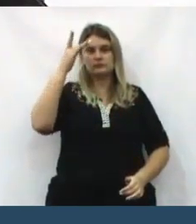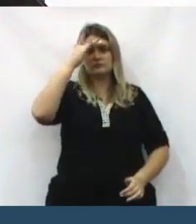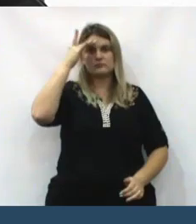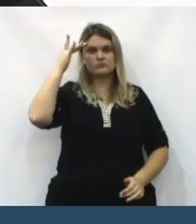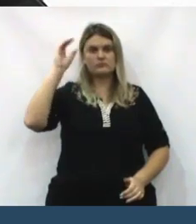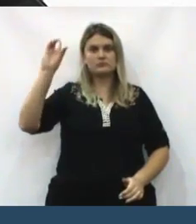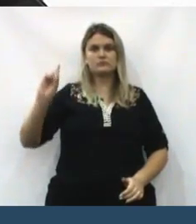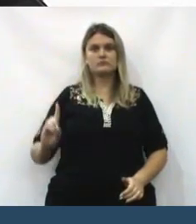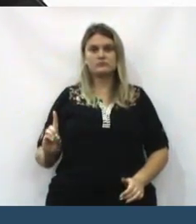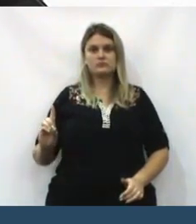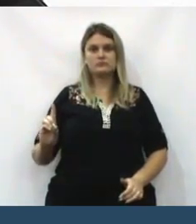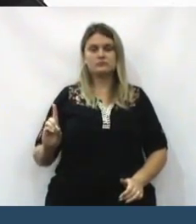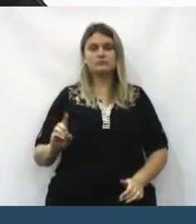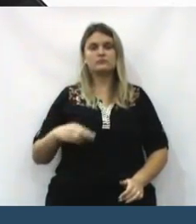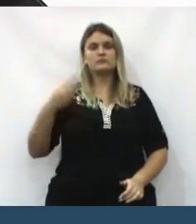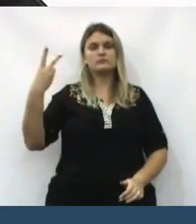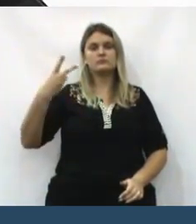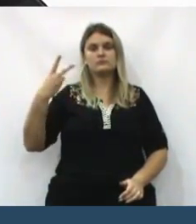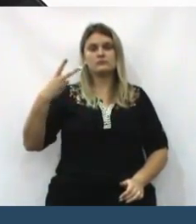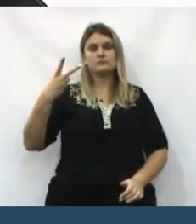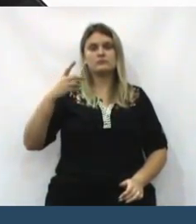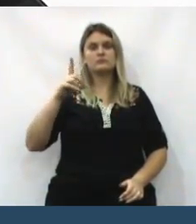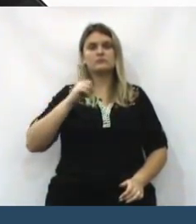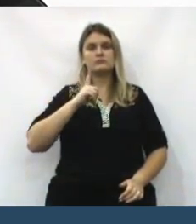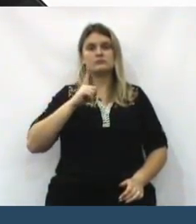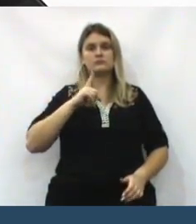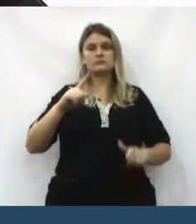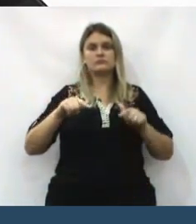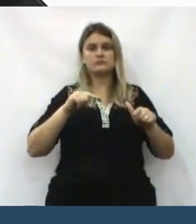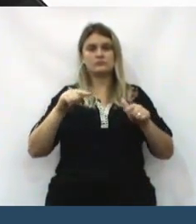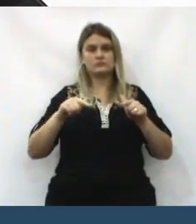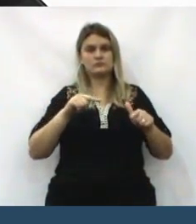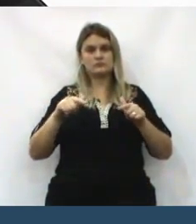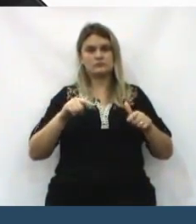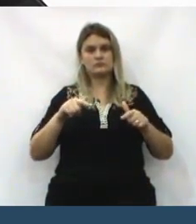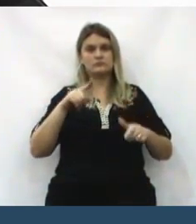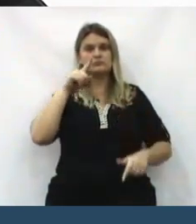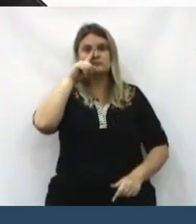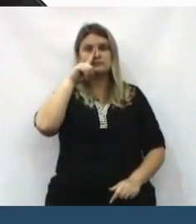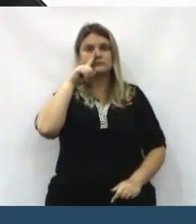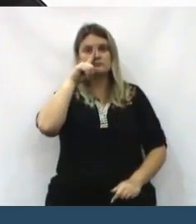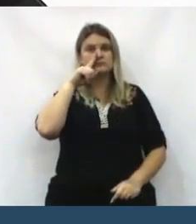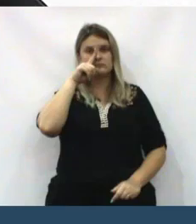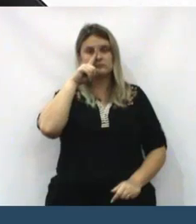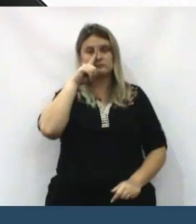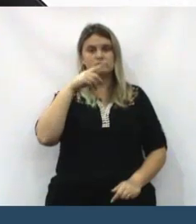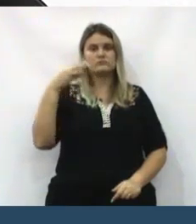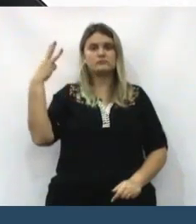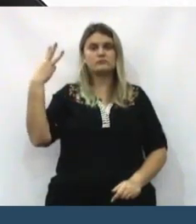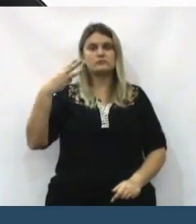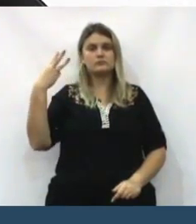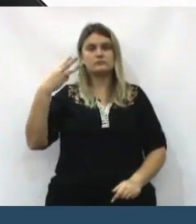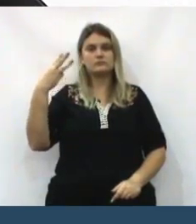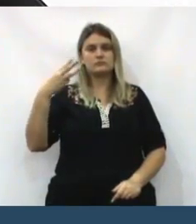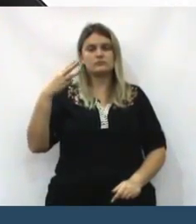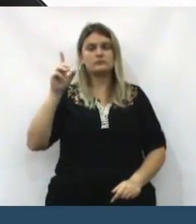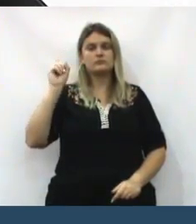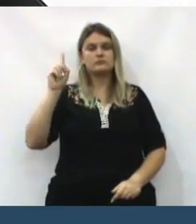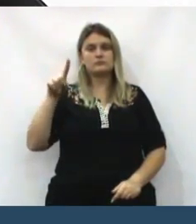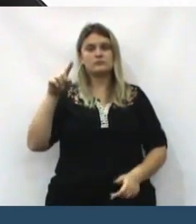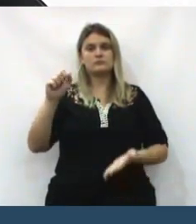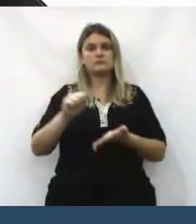justamente sobre essa situação. Segundo, que exercem atividades de risco. E